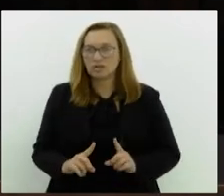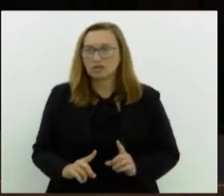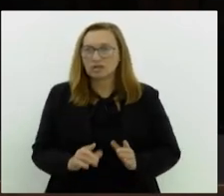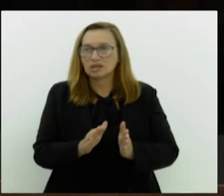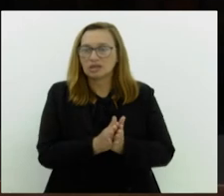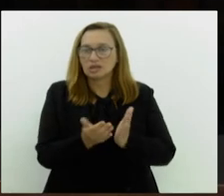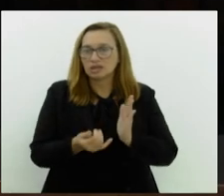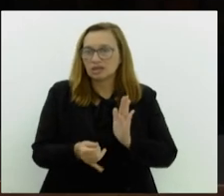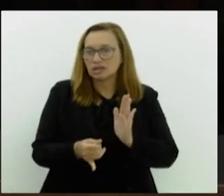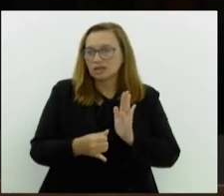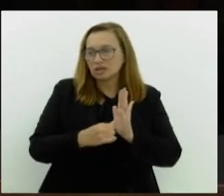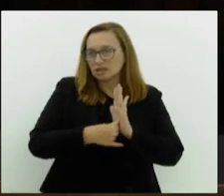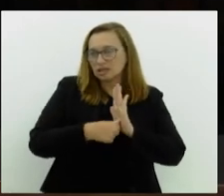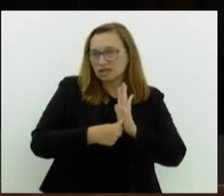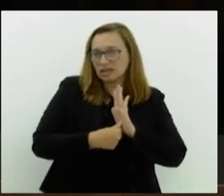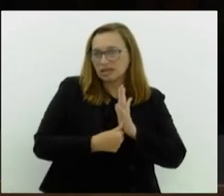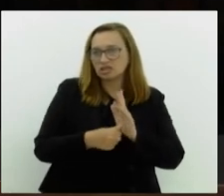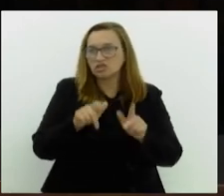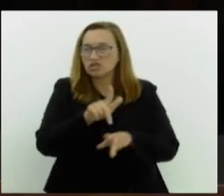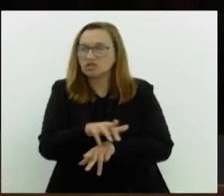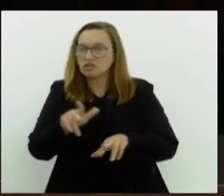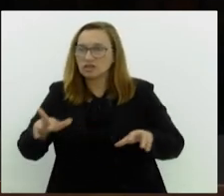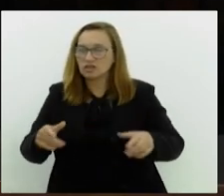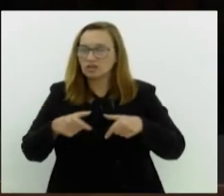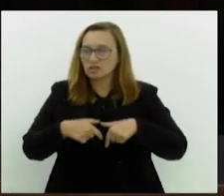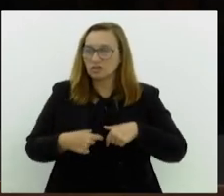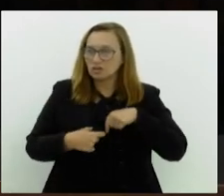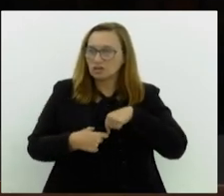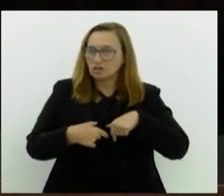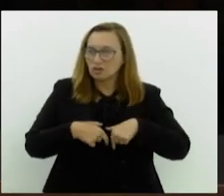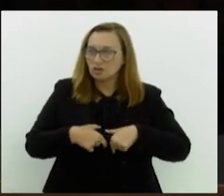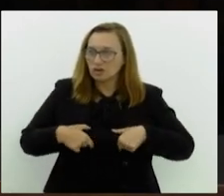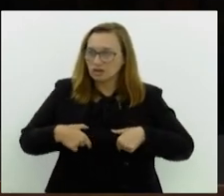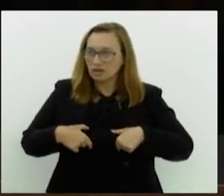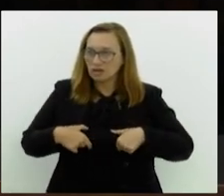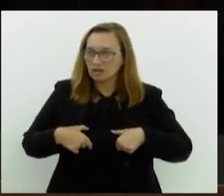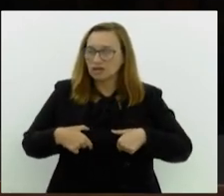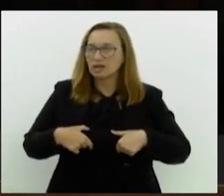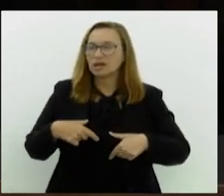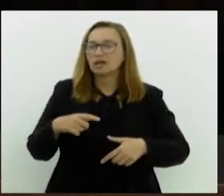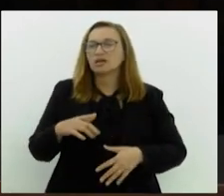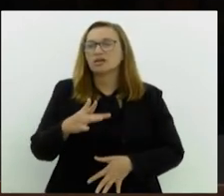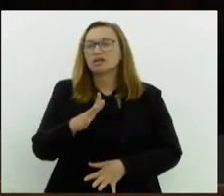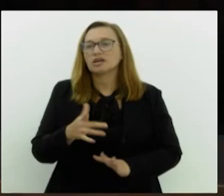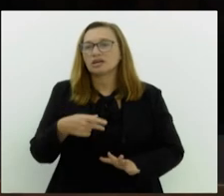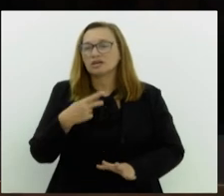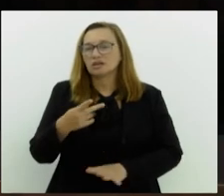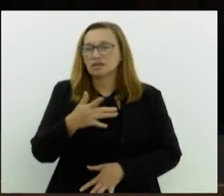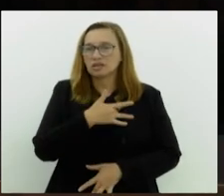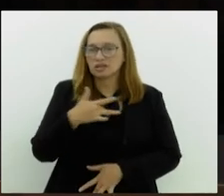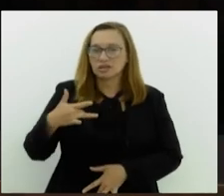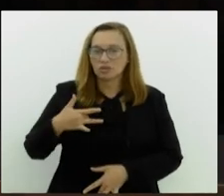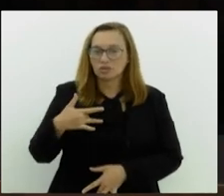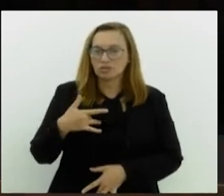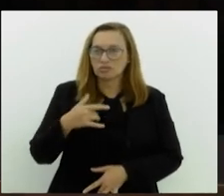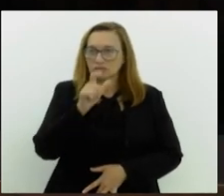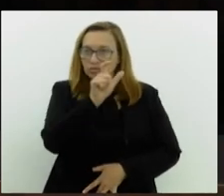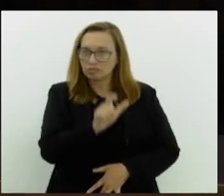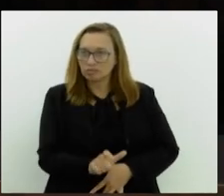identidade diferenciada e um crachá de identificação que reúne informações sobre a saúde do portador.